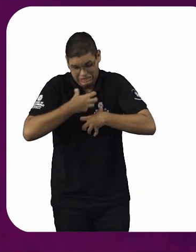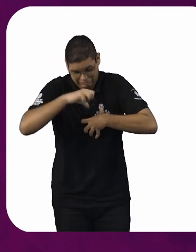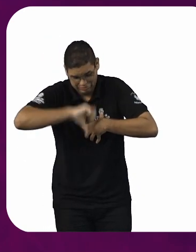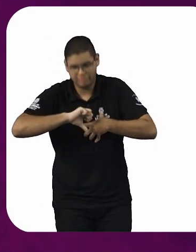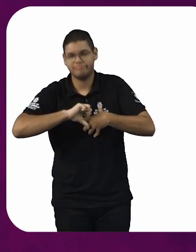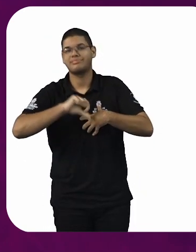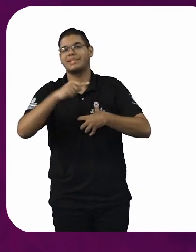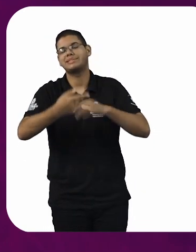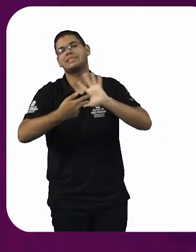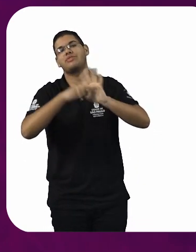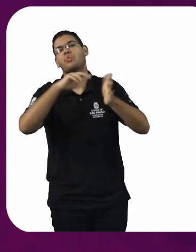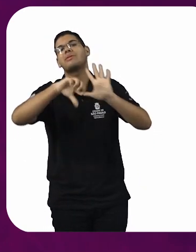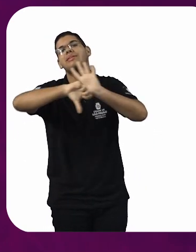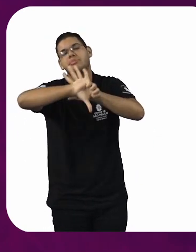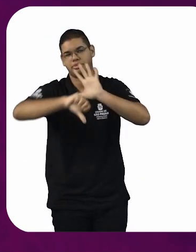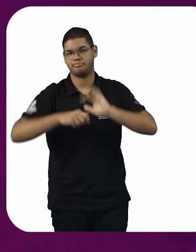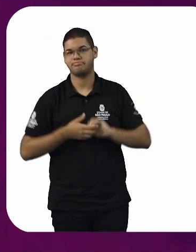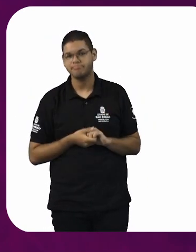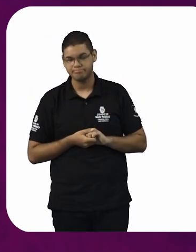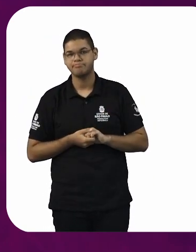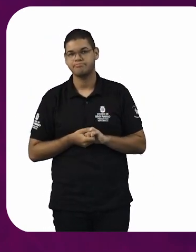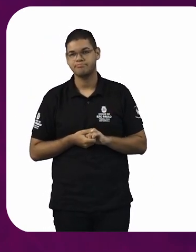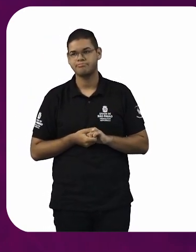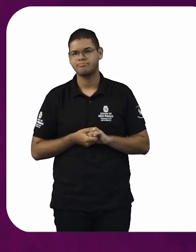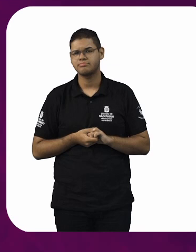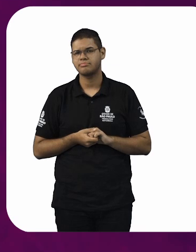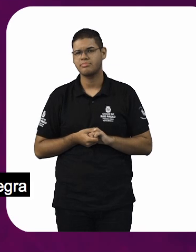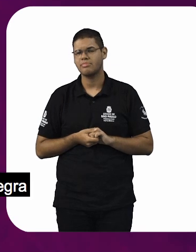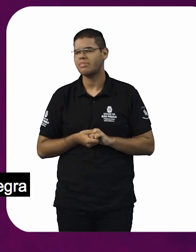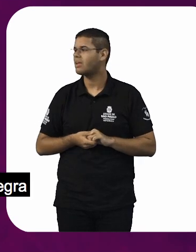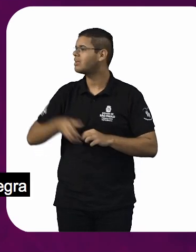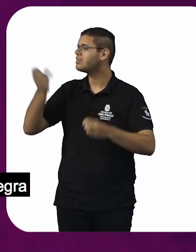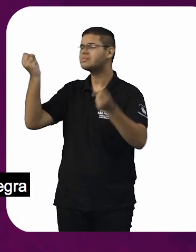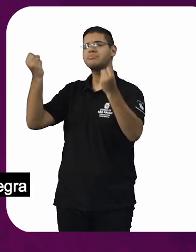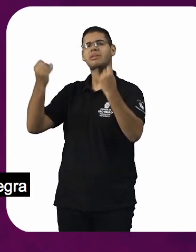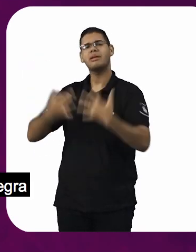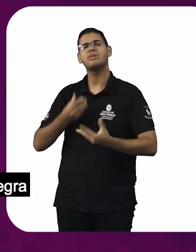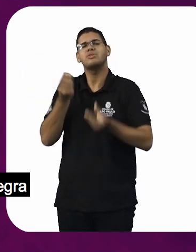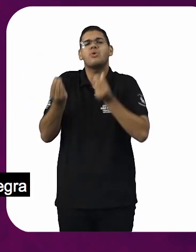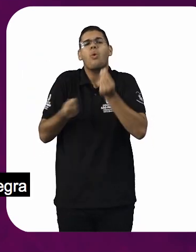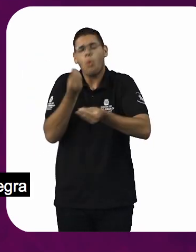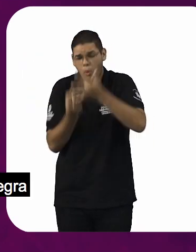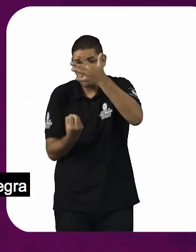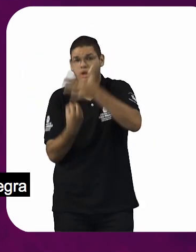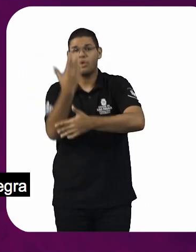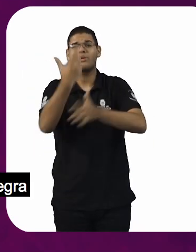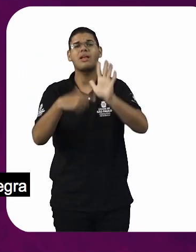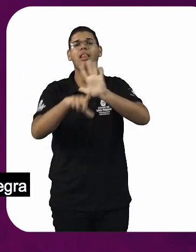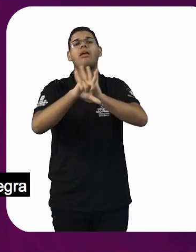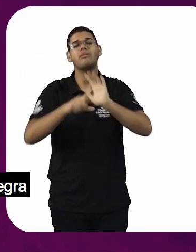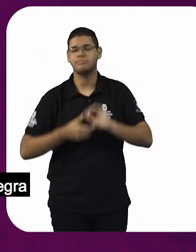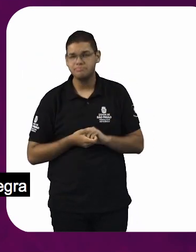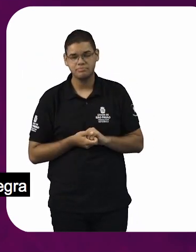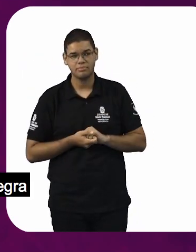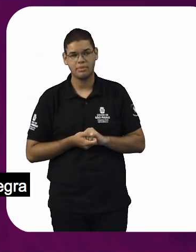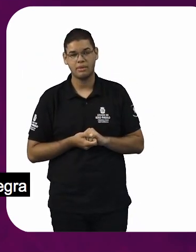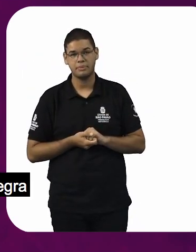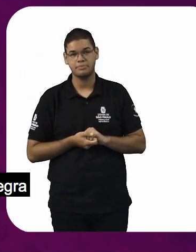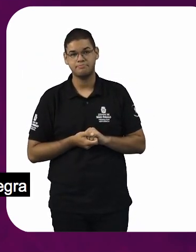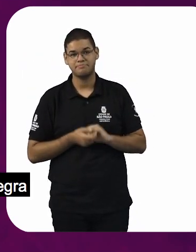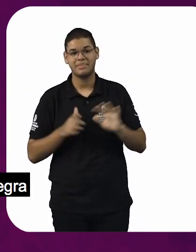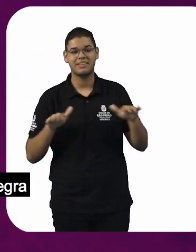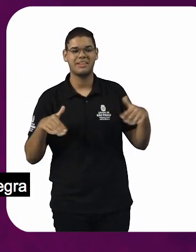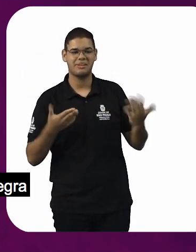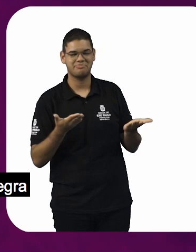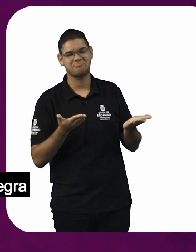Regina Conta Rufino. pra gente, então, como é que foi a história do surgimento dessa lei? Bom, a doutora Ruth, Lázaro Carvalho. ela está sendo muito generosa